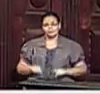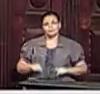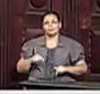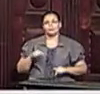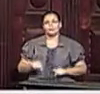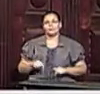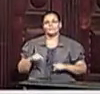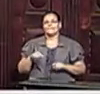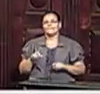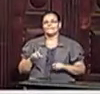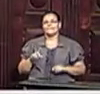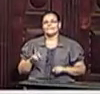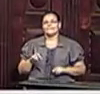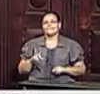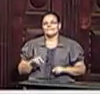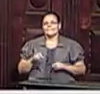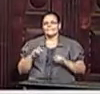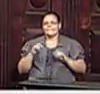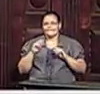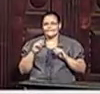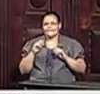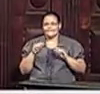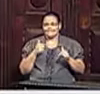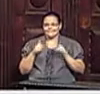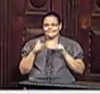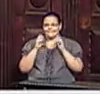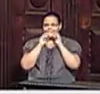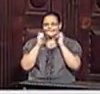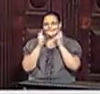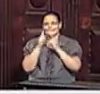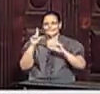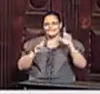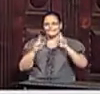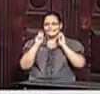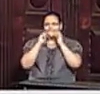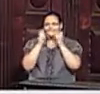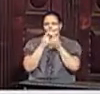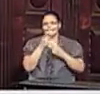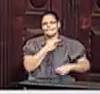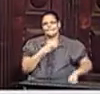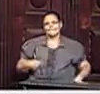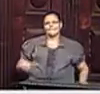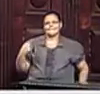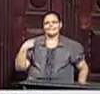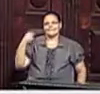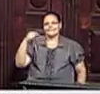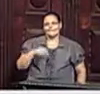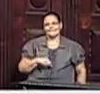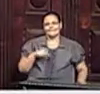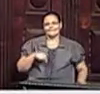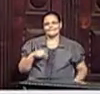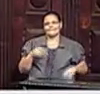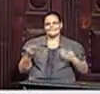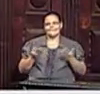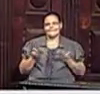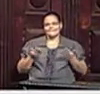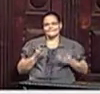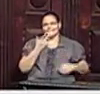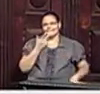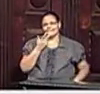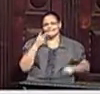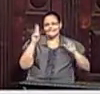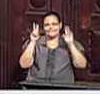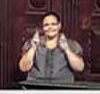que nos assistem na TV Alerge. Presidente, venho aqui hoje falar sobre um